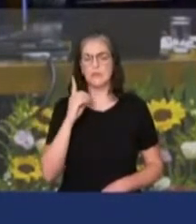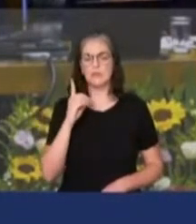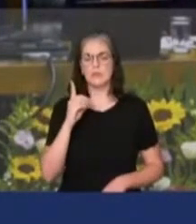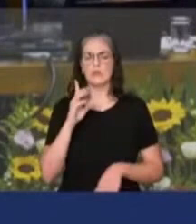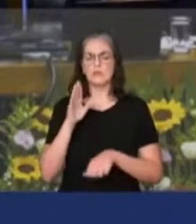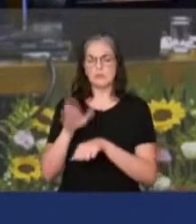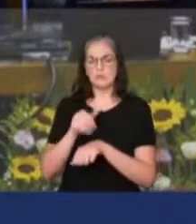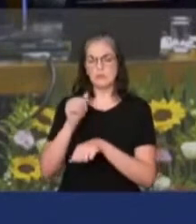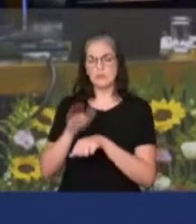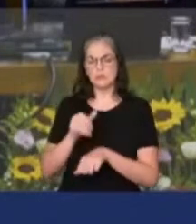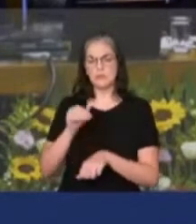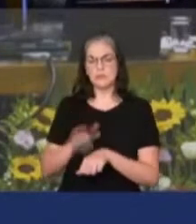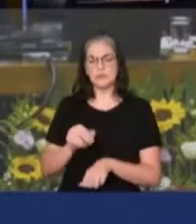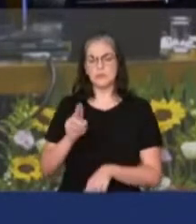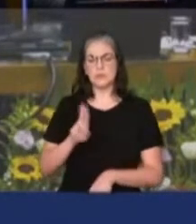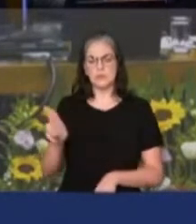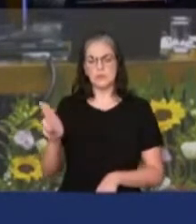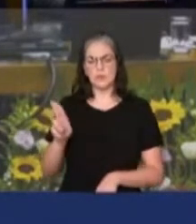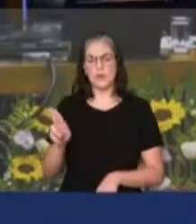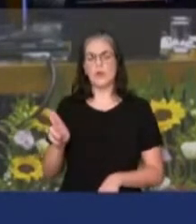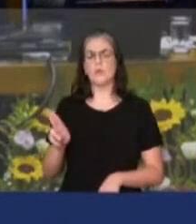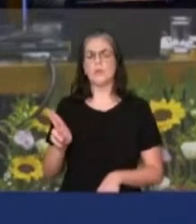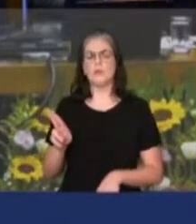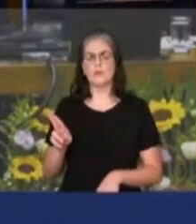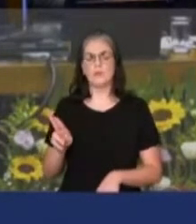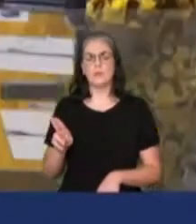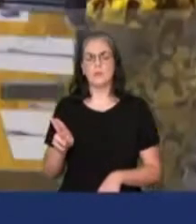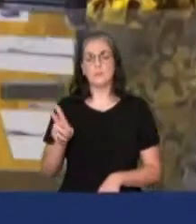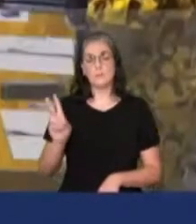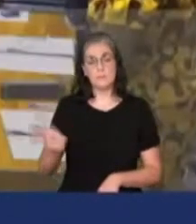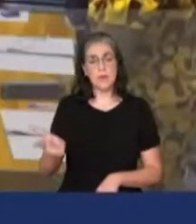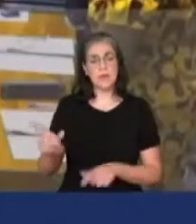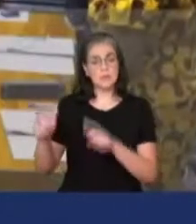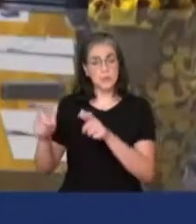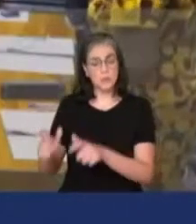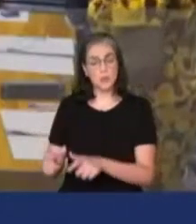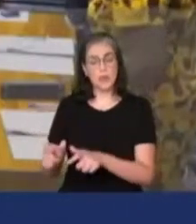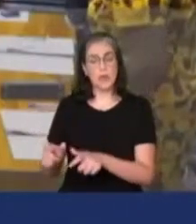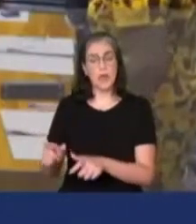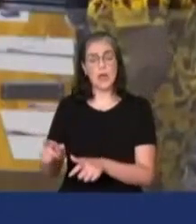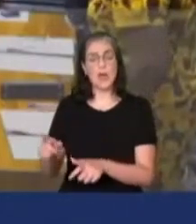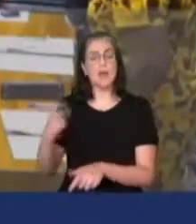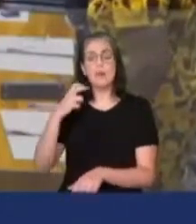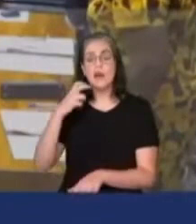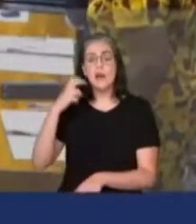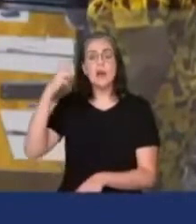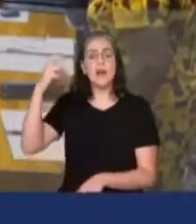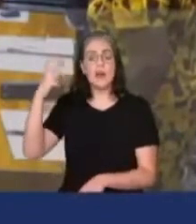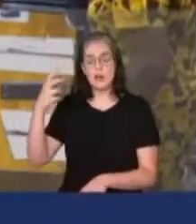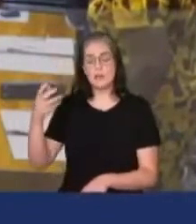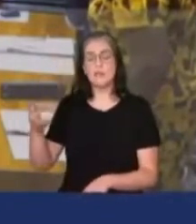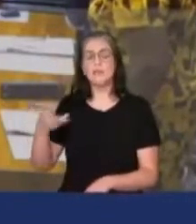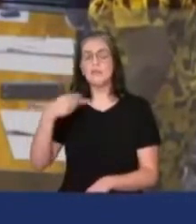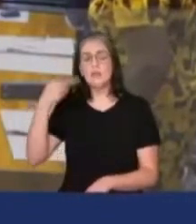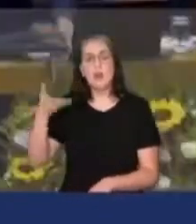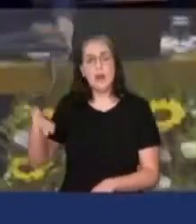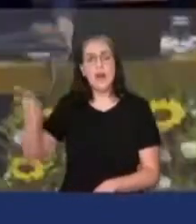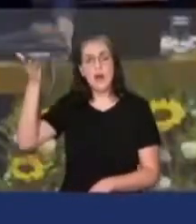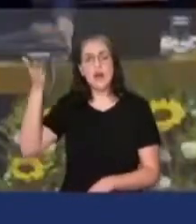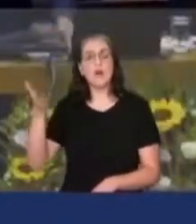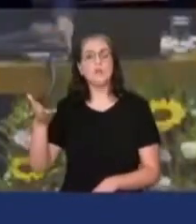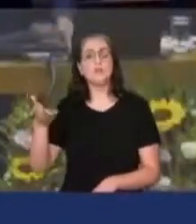nominal, do local em que se encontrarem, em voz alta, pronunciem as seguintes